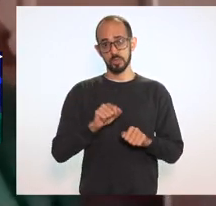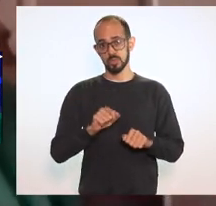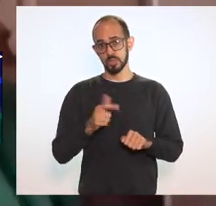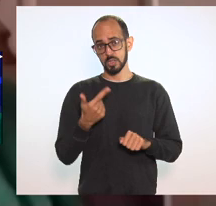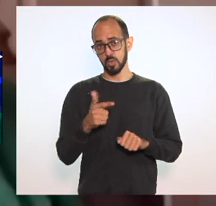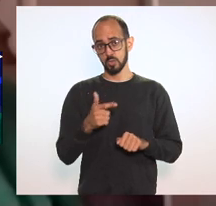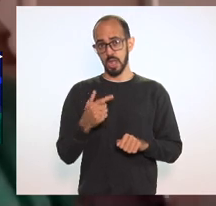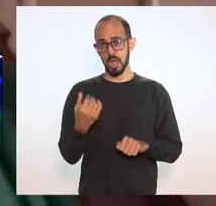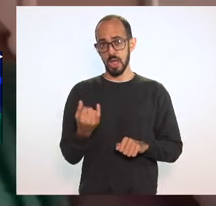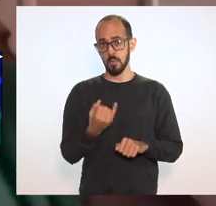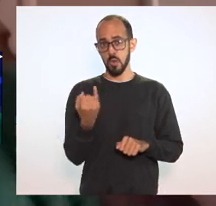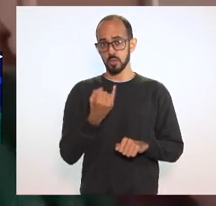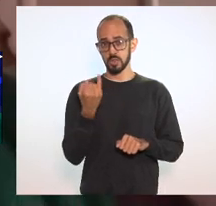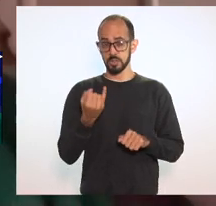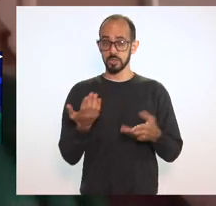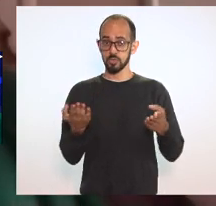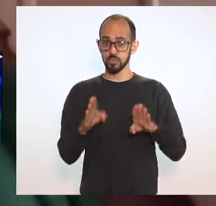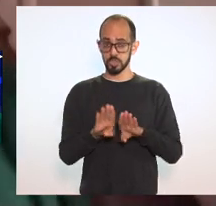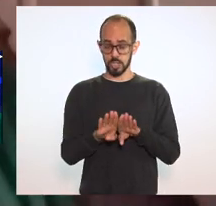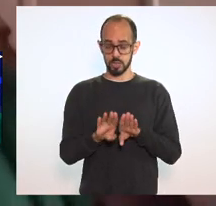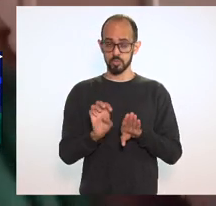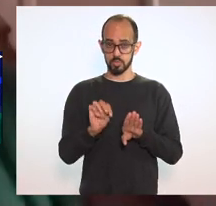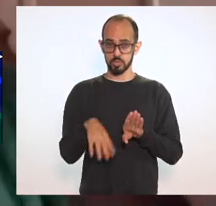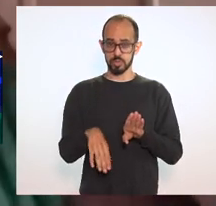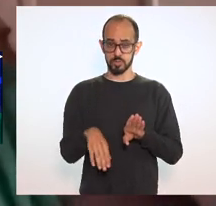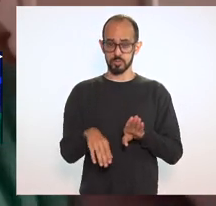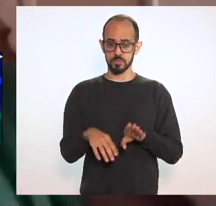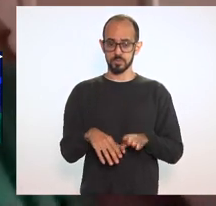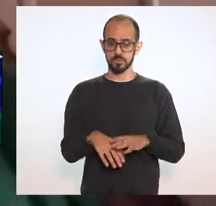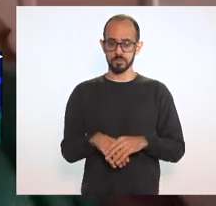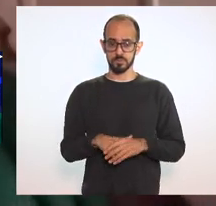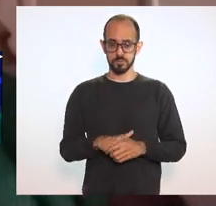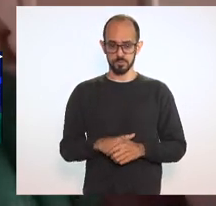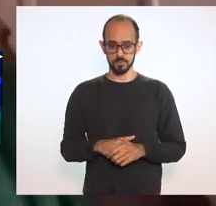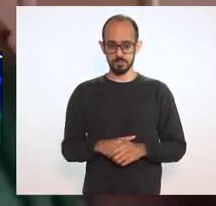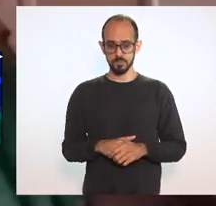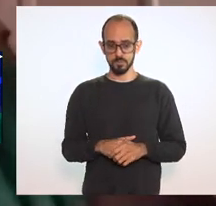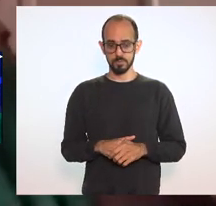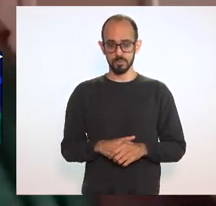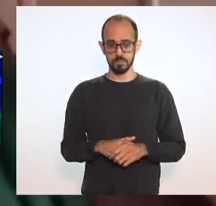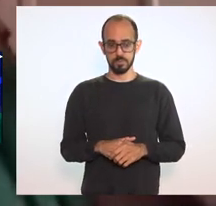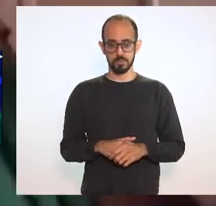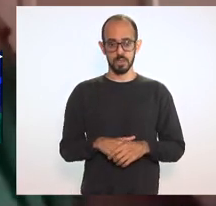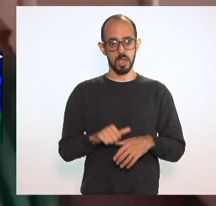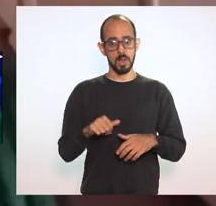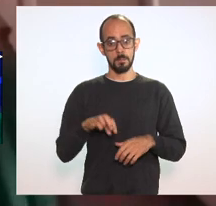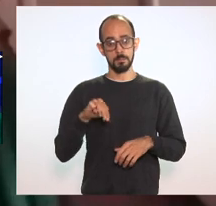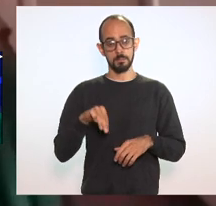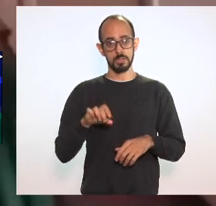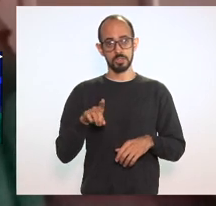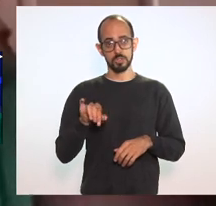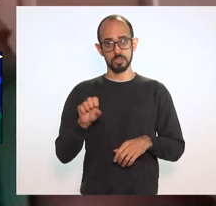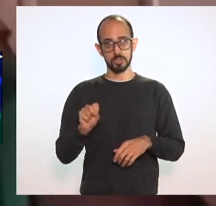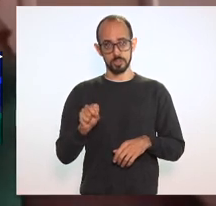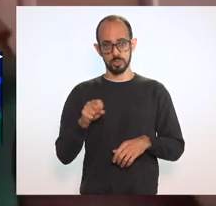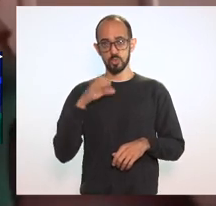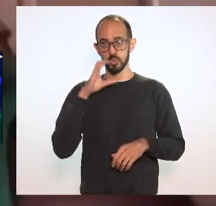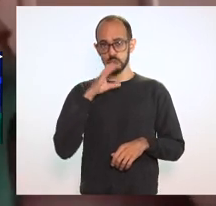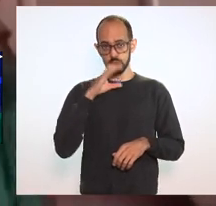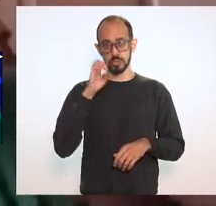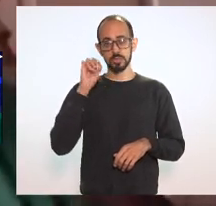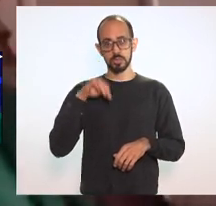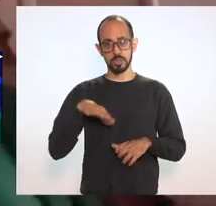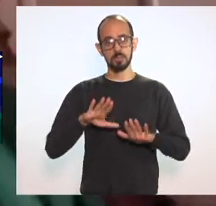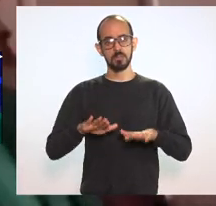fechados um simples simples medidas urgentes duras mas que não cheirar dessa